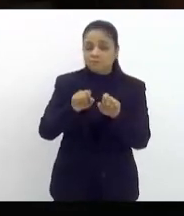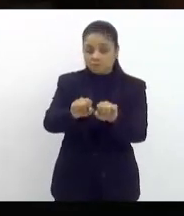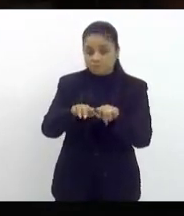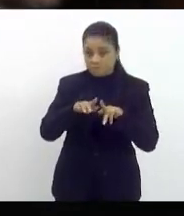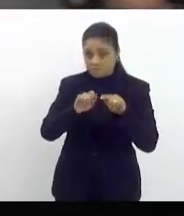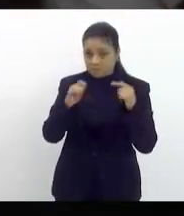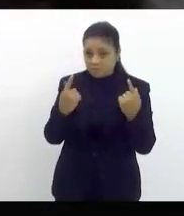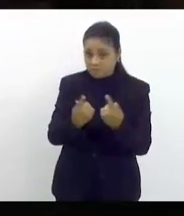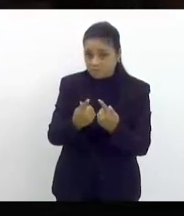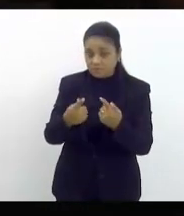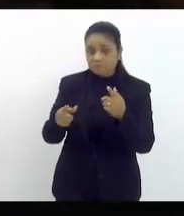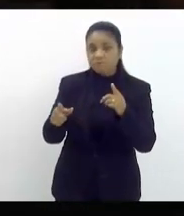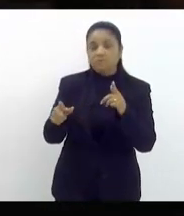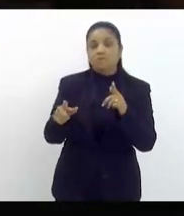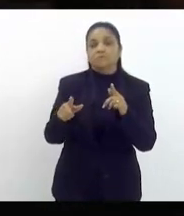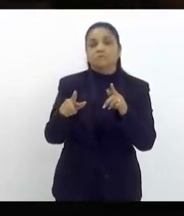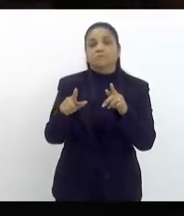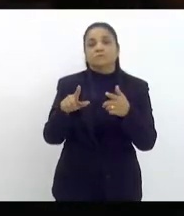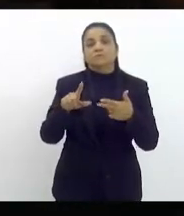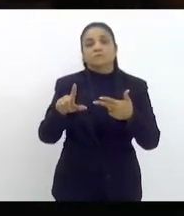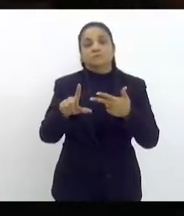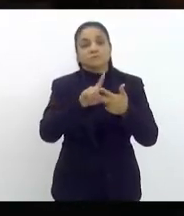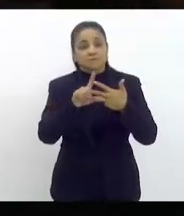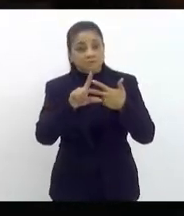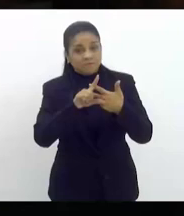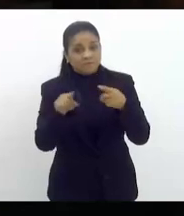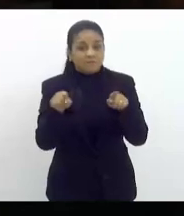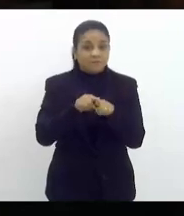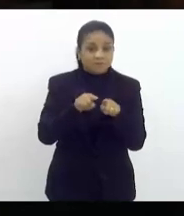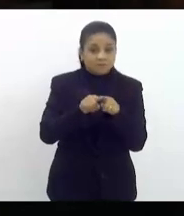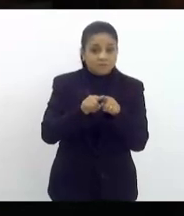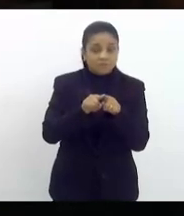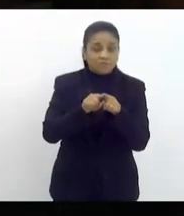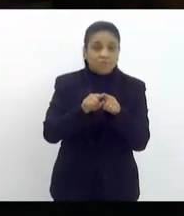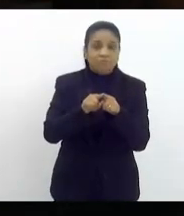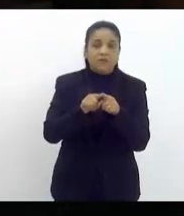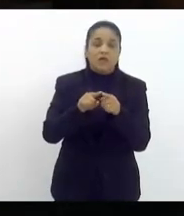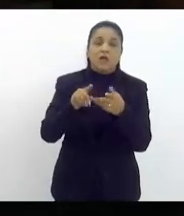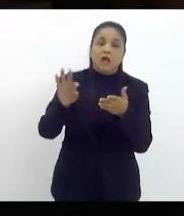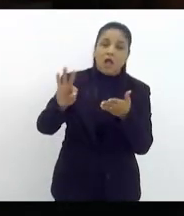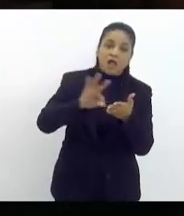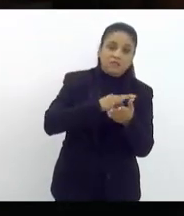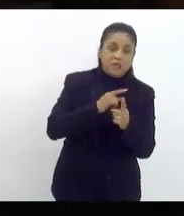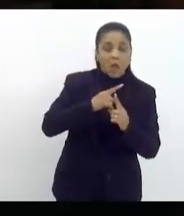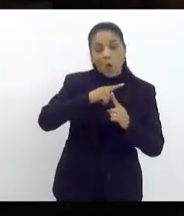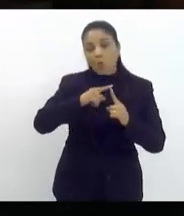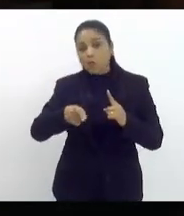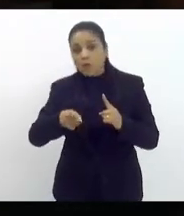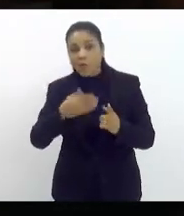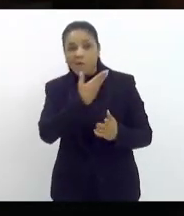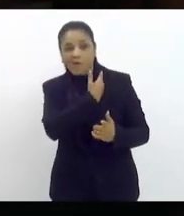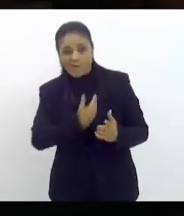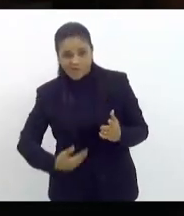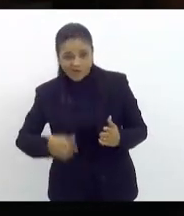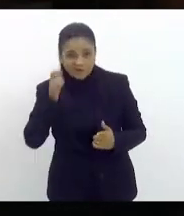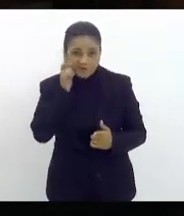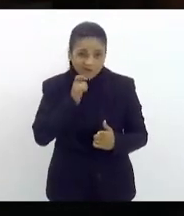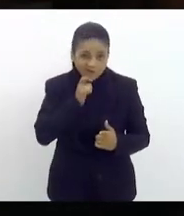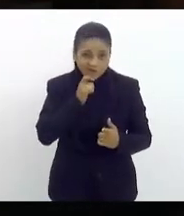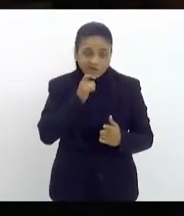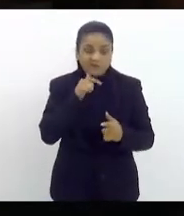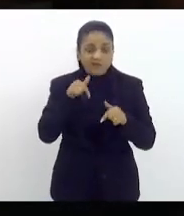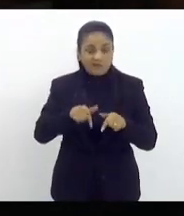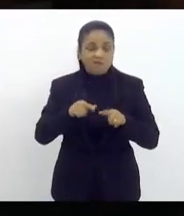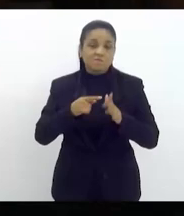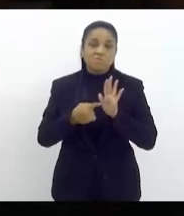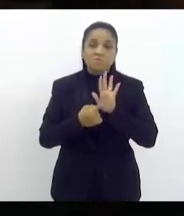Legislativa manter ou não o veto que o governador dará, possivelmente, muitas das iniciativas que aqui foram apontadas pela